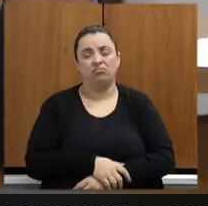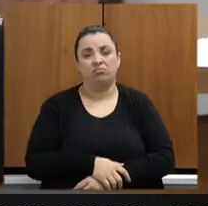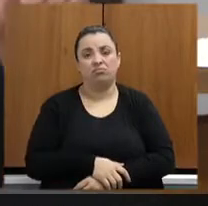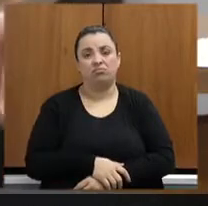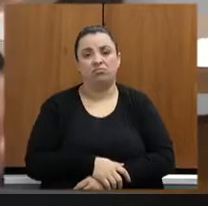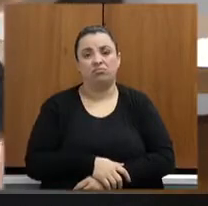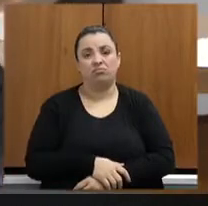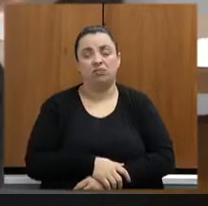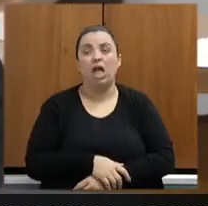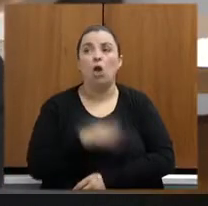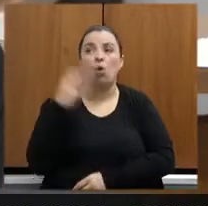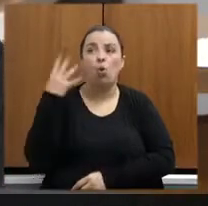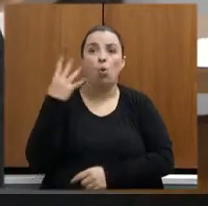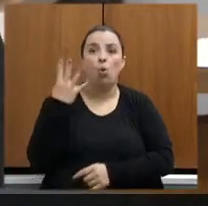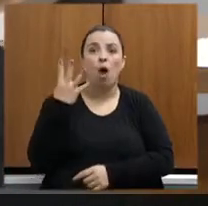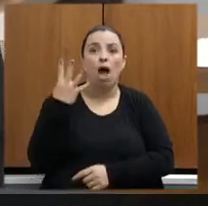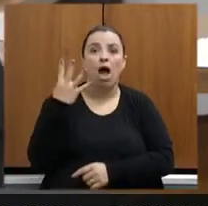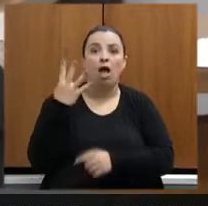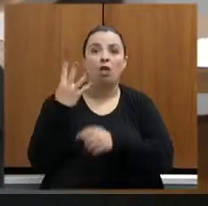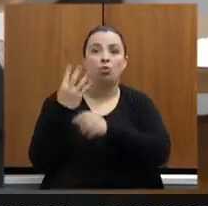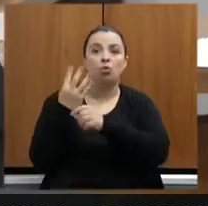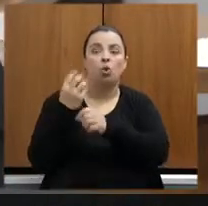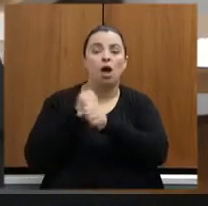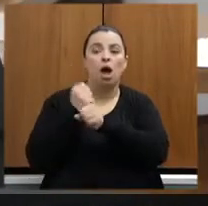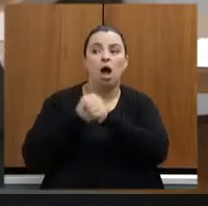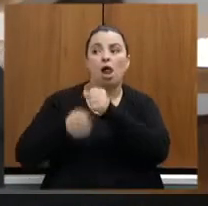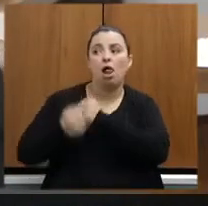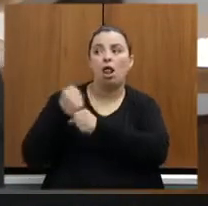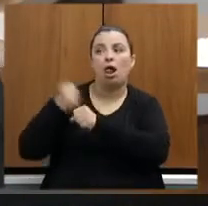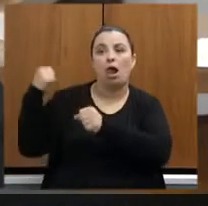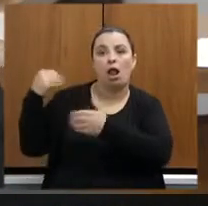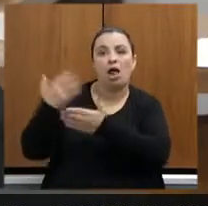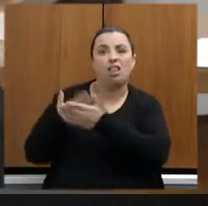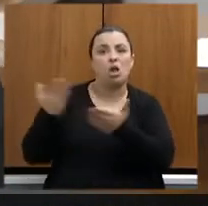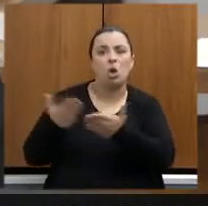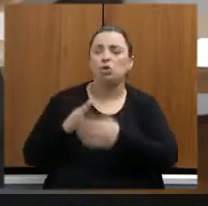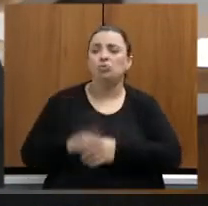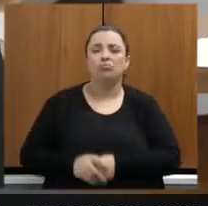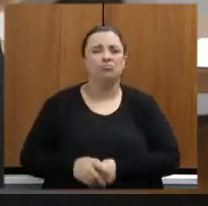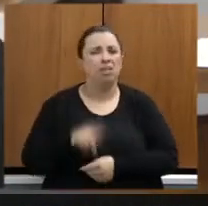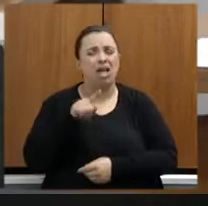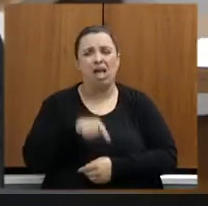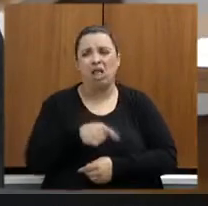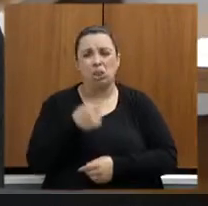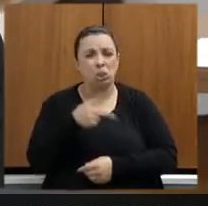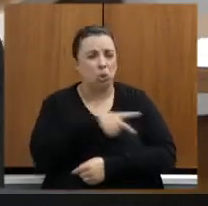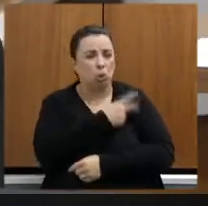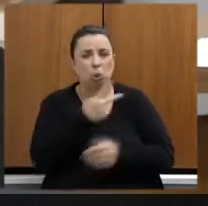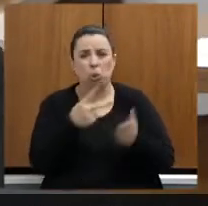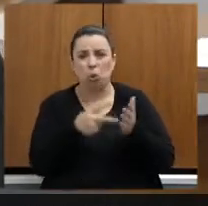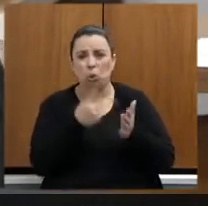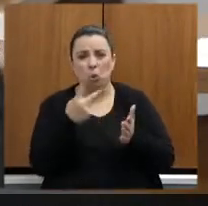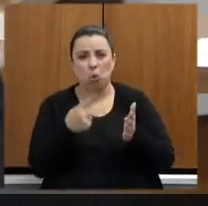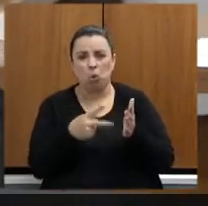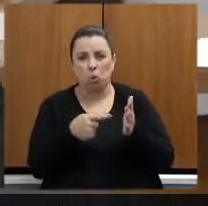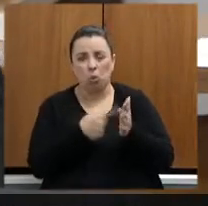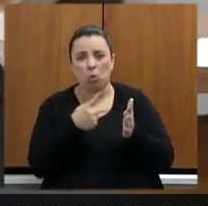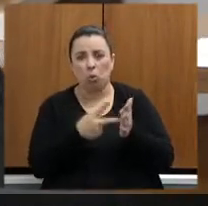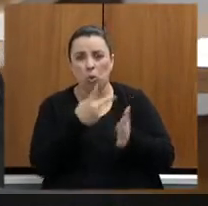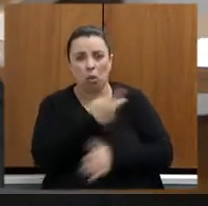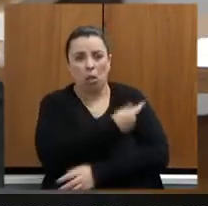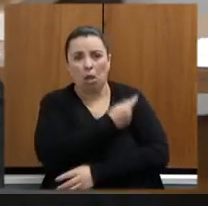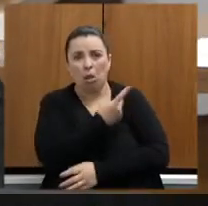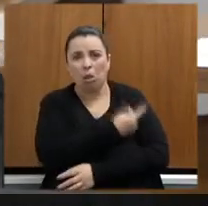somente uma vacinação por amo a gente sabe do stress que tem